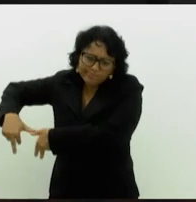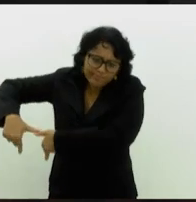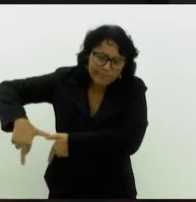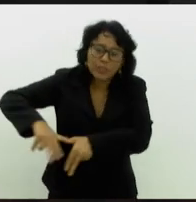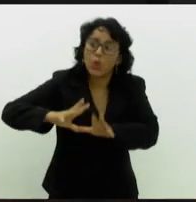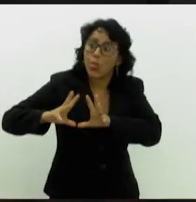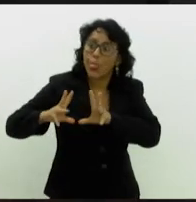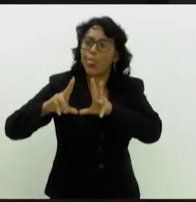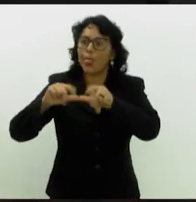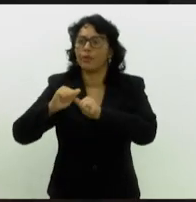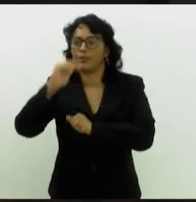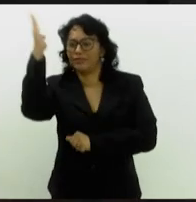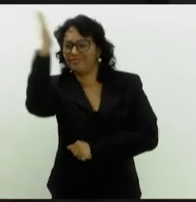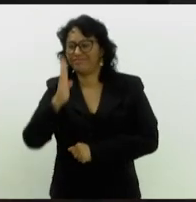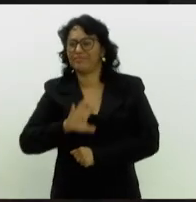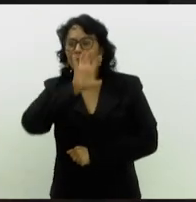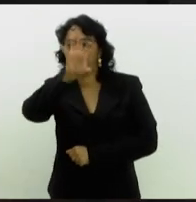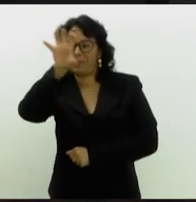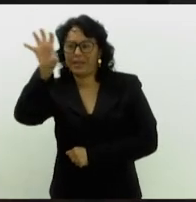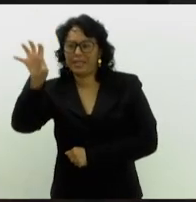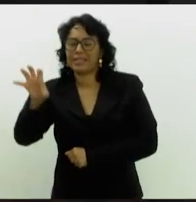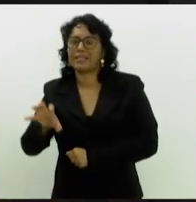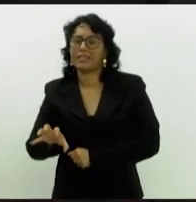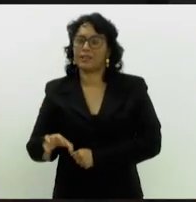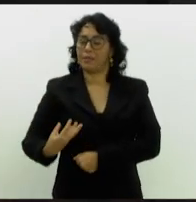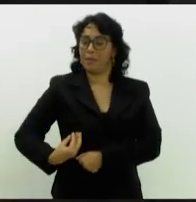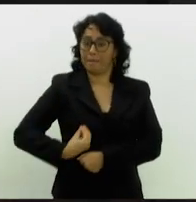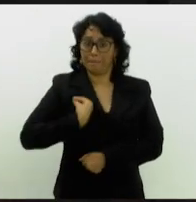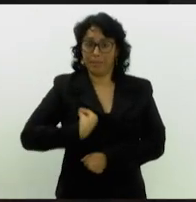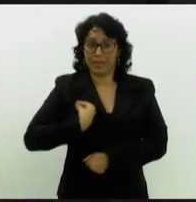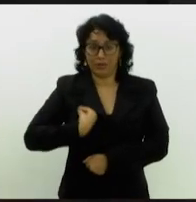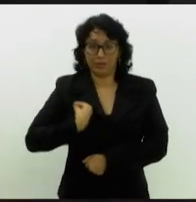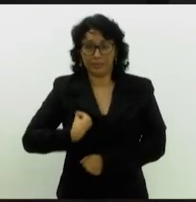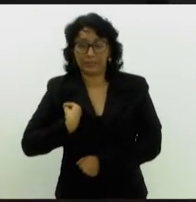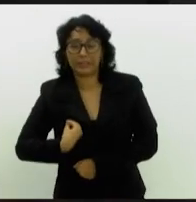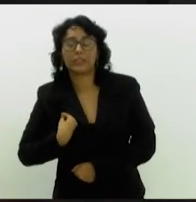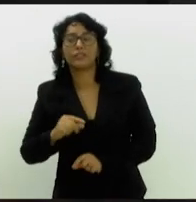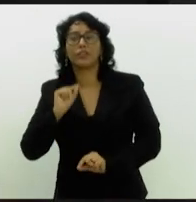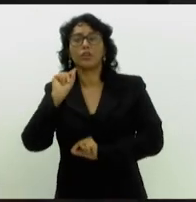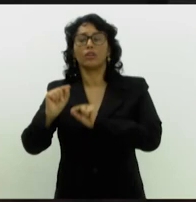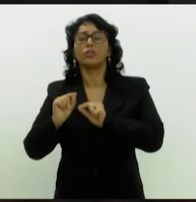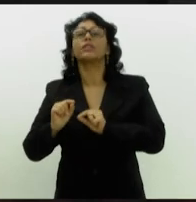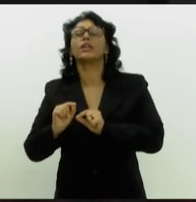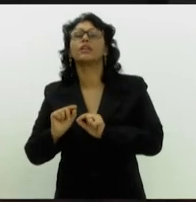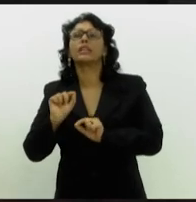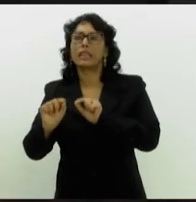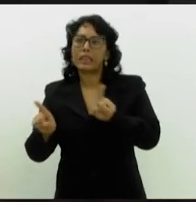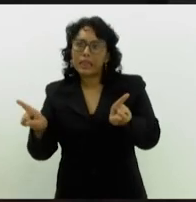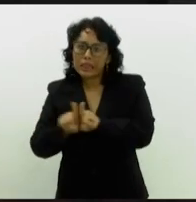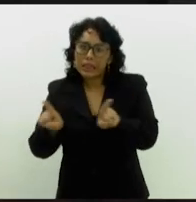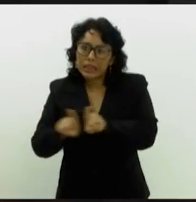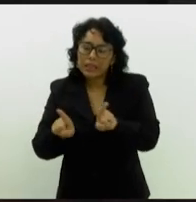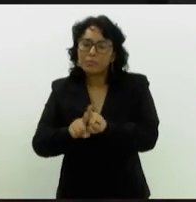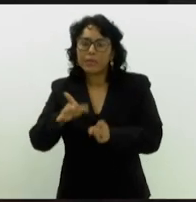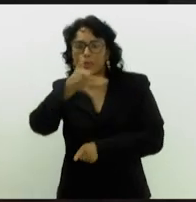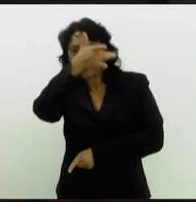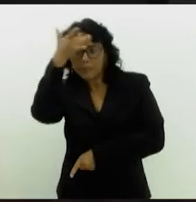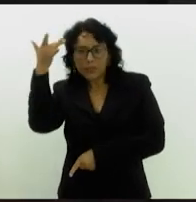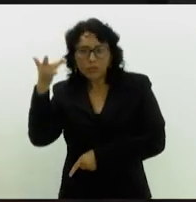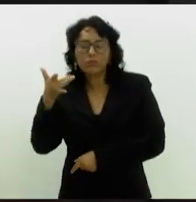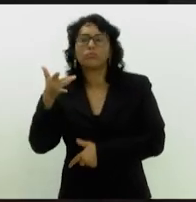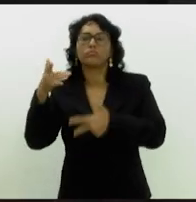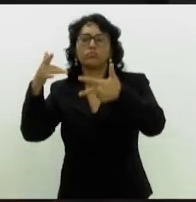o Brasil inclusive com presença de eh autoridades do Poder Judiciário para que a gente possa umadas